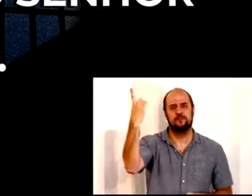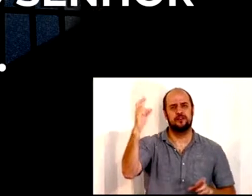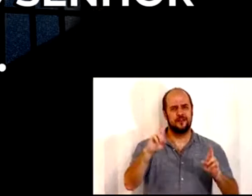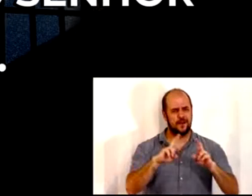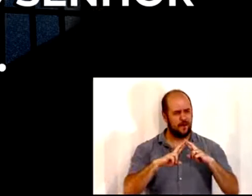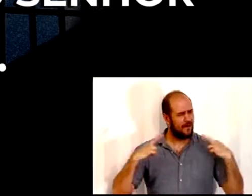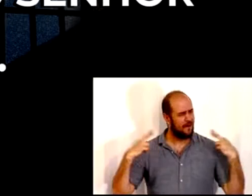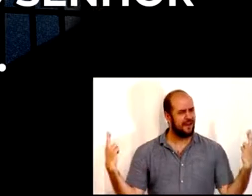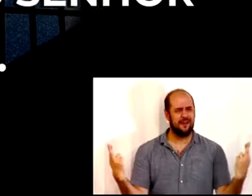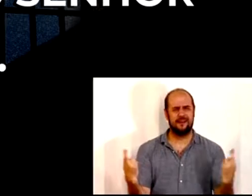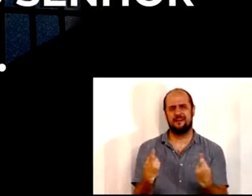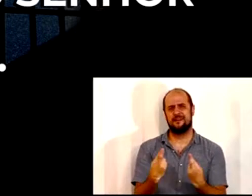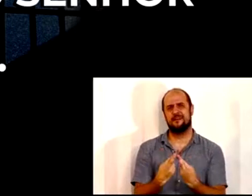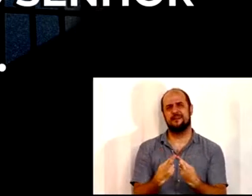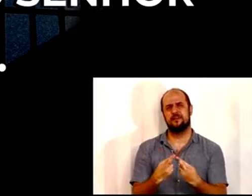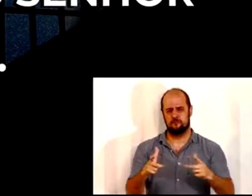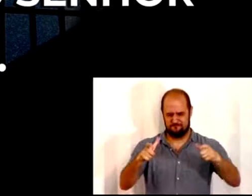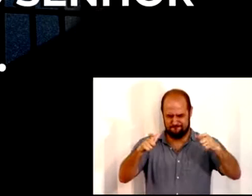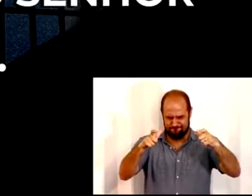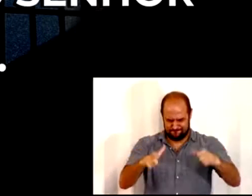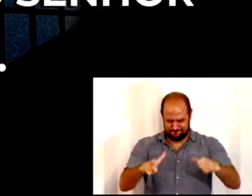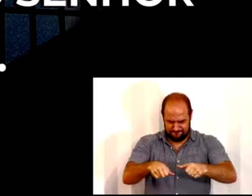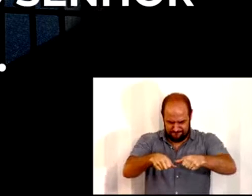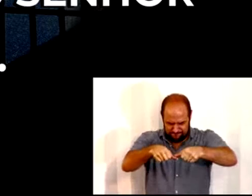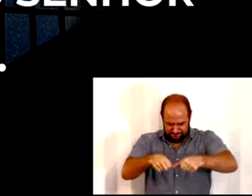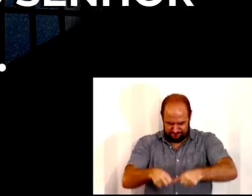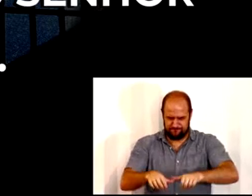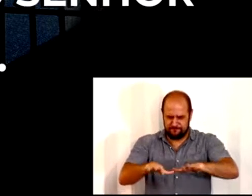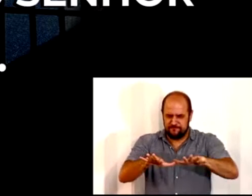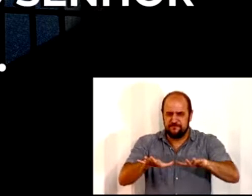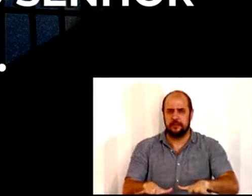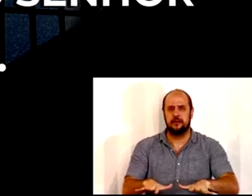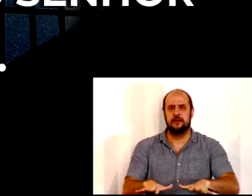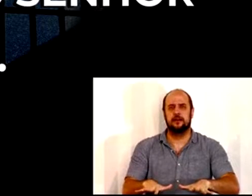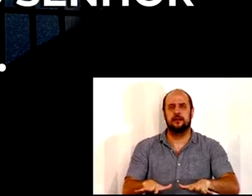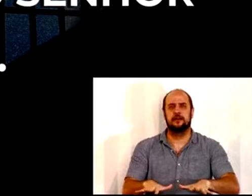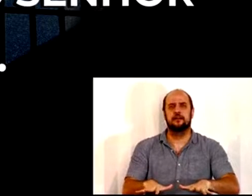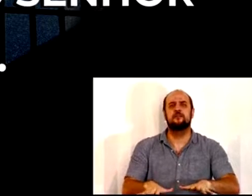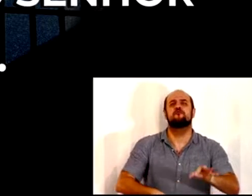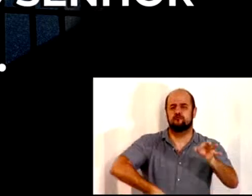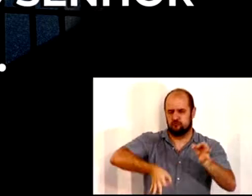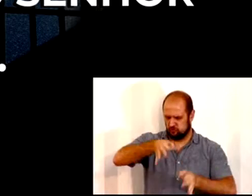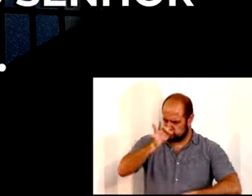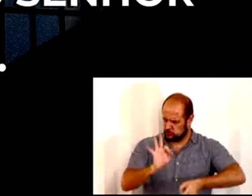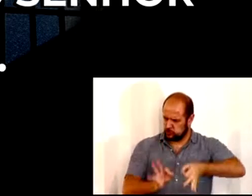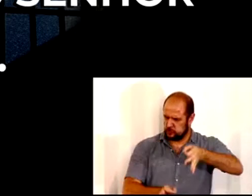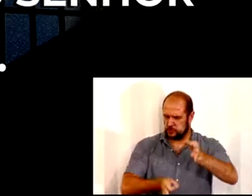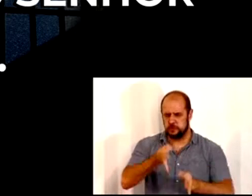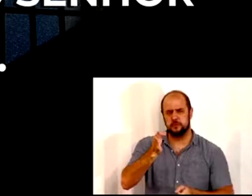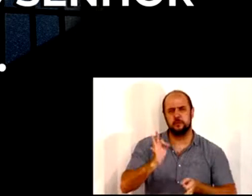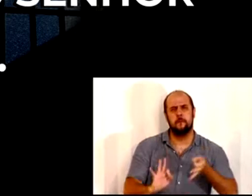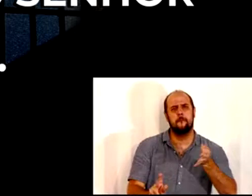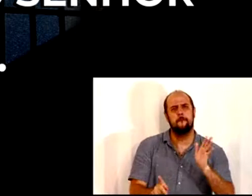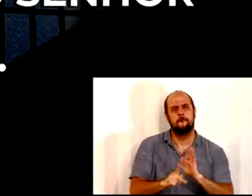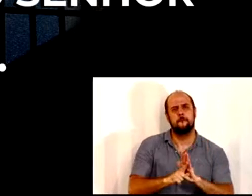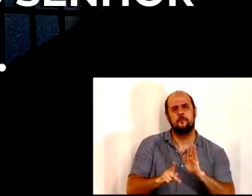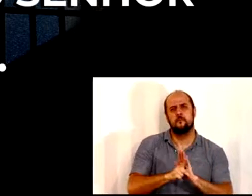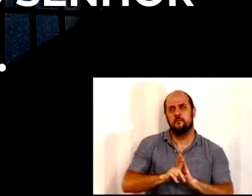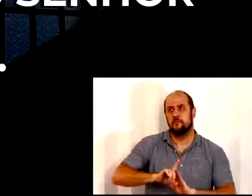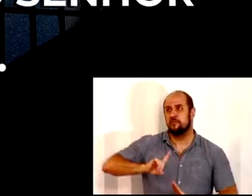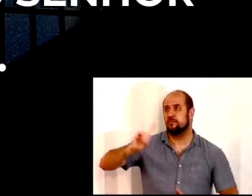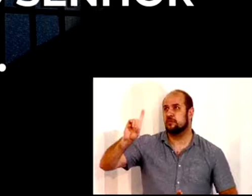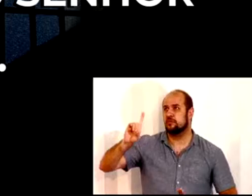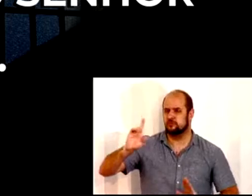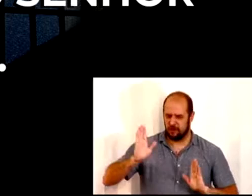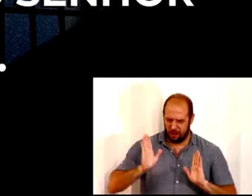reino, para o estabelecer e o firmar, mediante o juízo e a justiça, desde